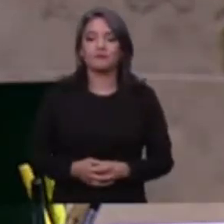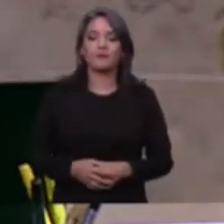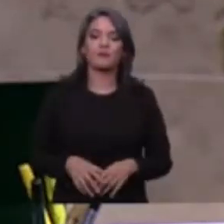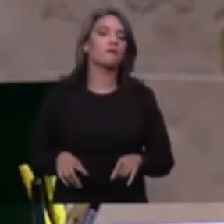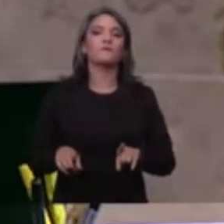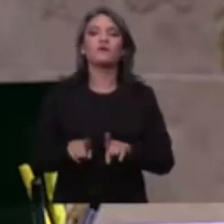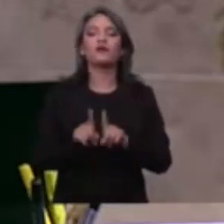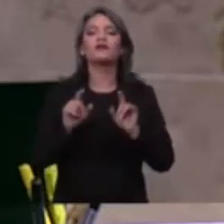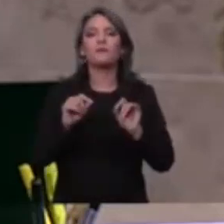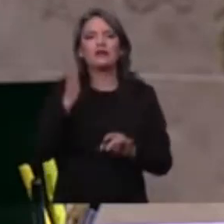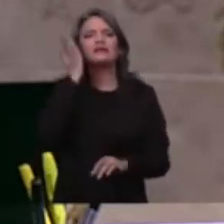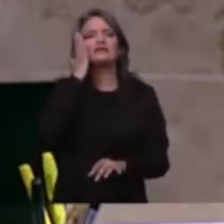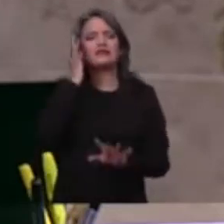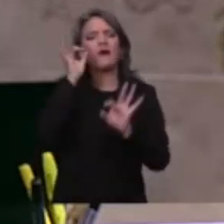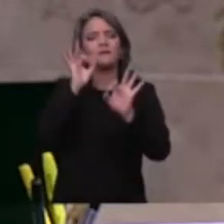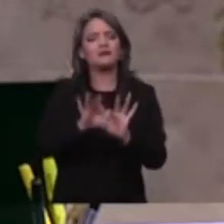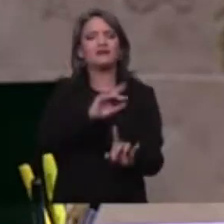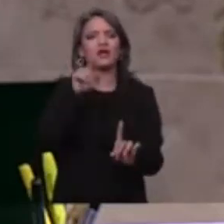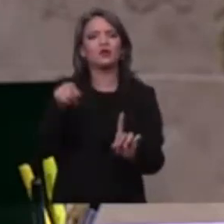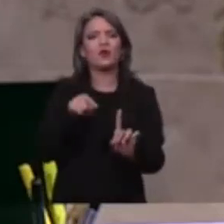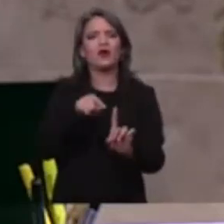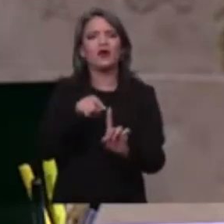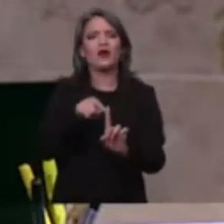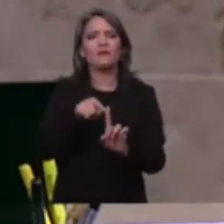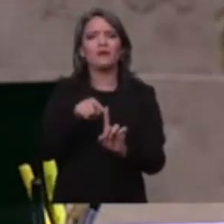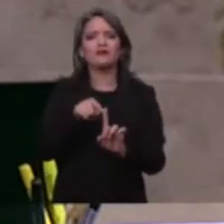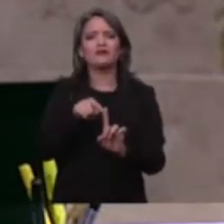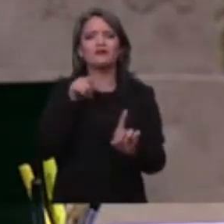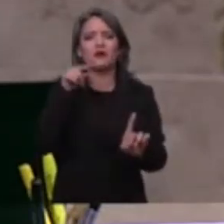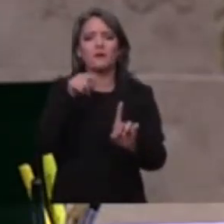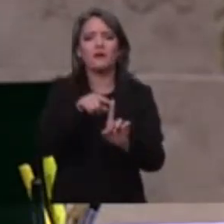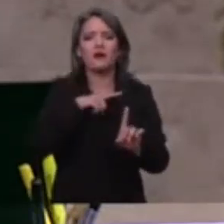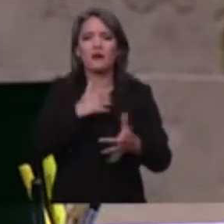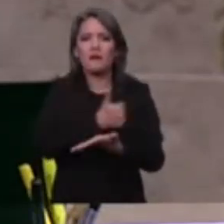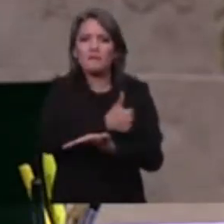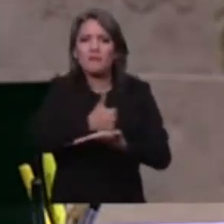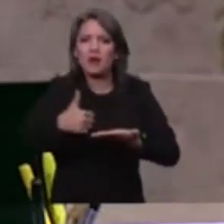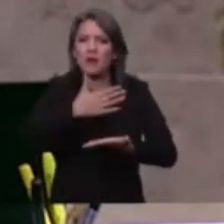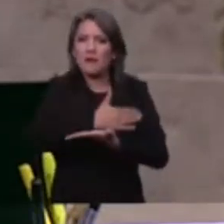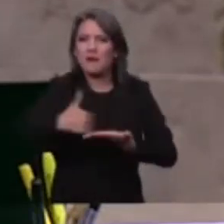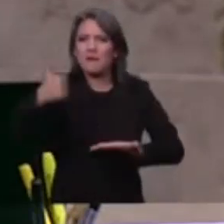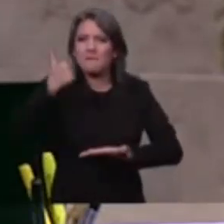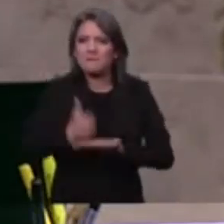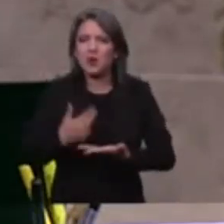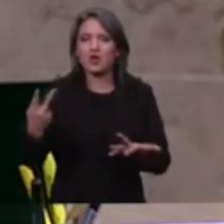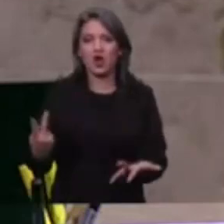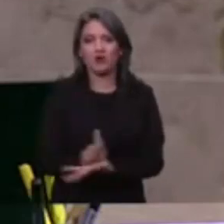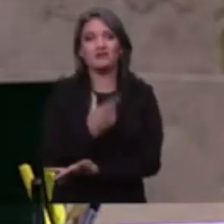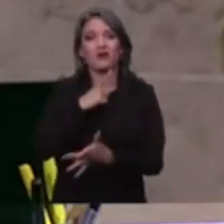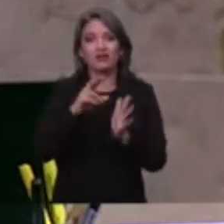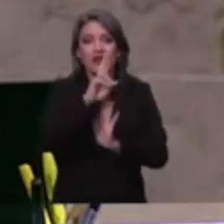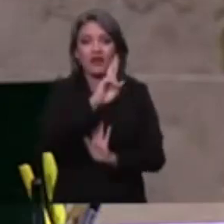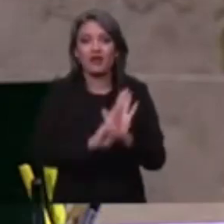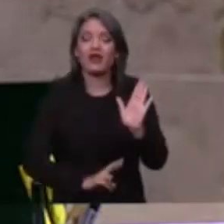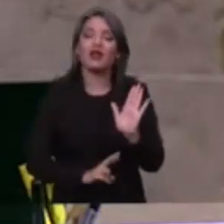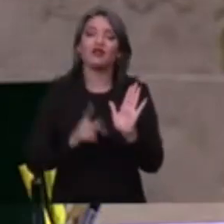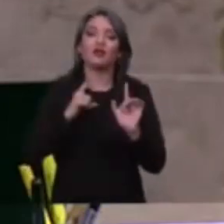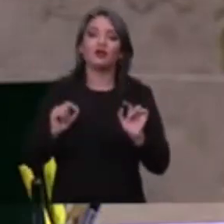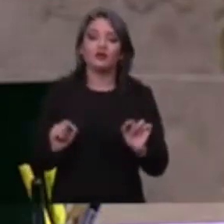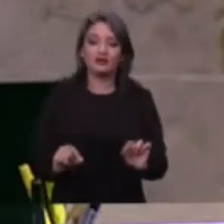ao propósito golpista dos atos, tal como evidenciado pelos relatórios de inteligência que indicavam